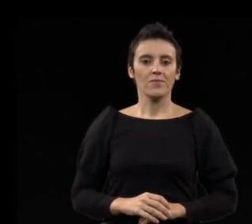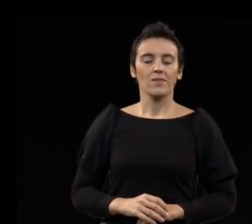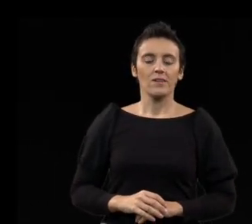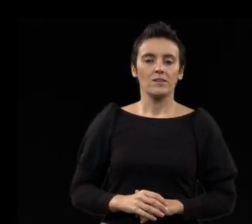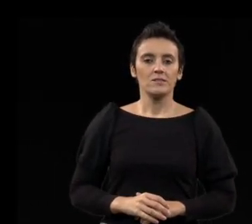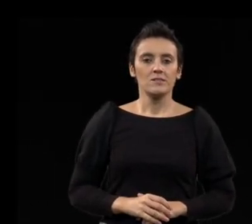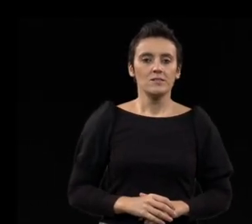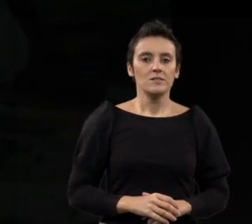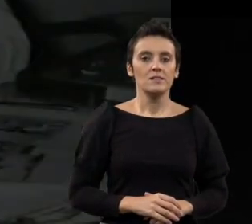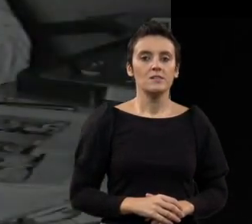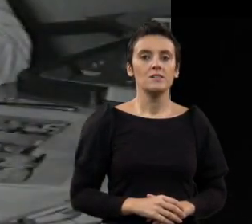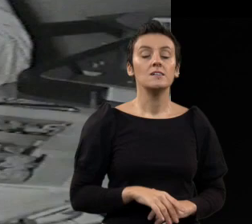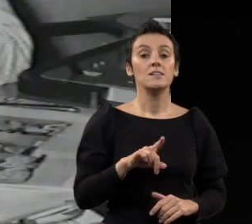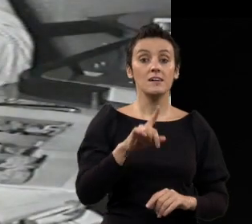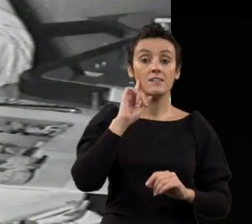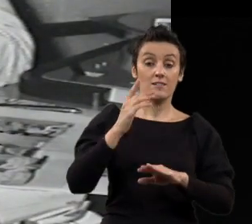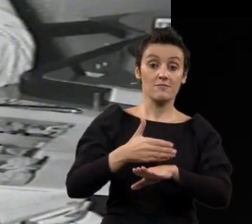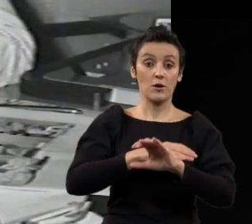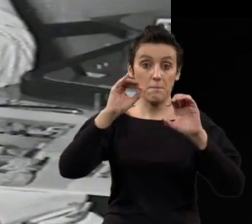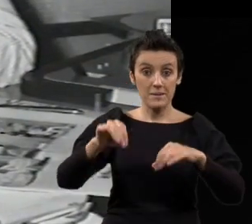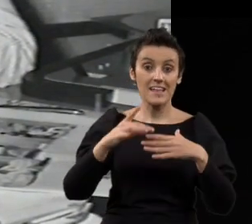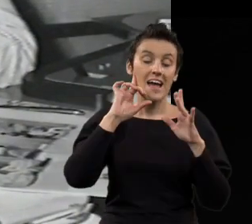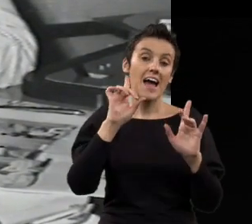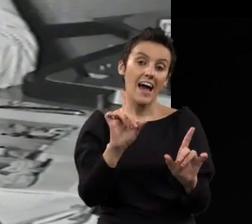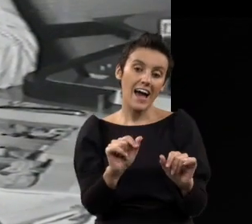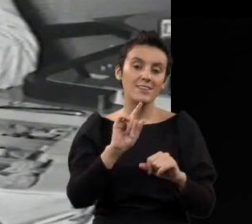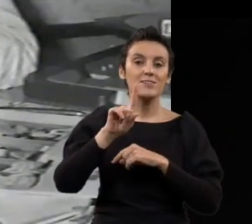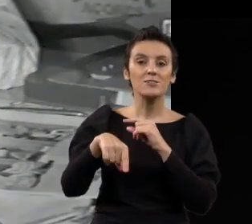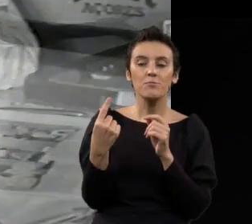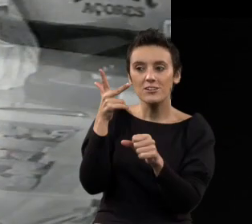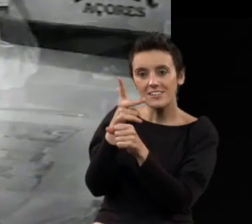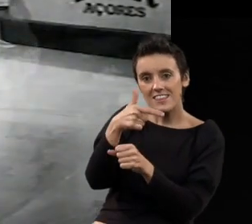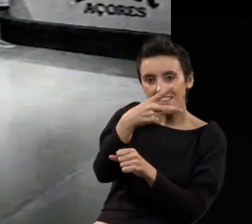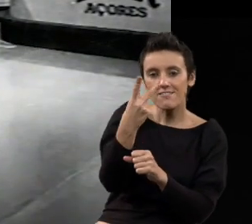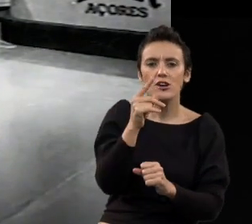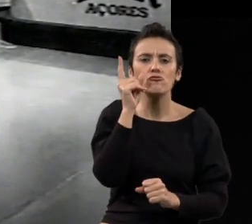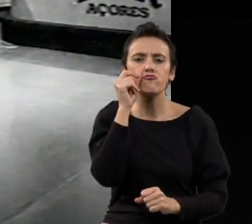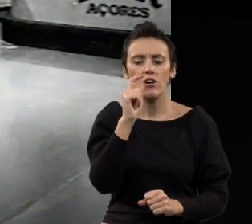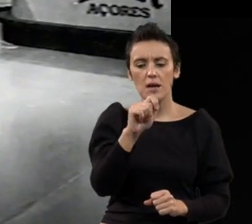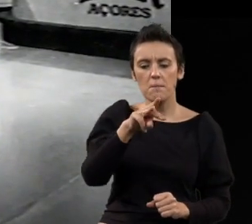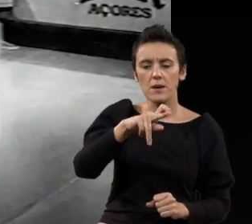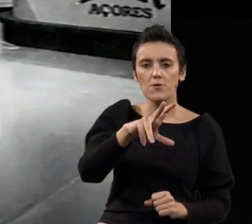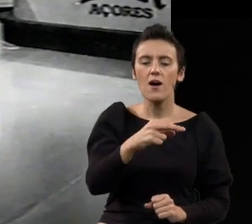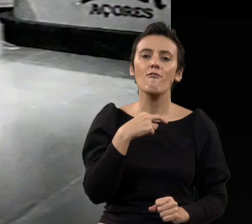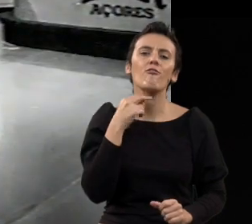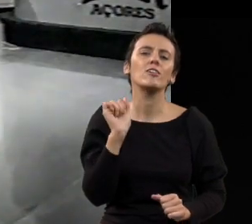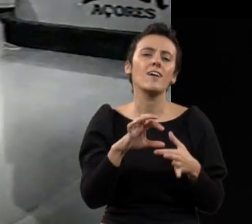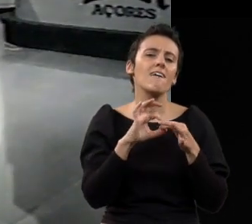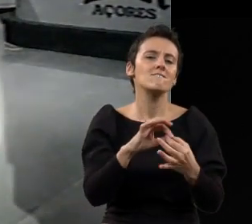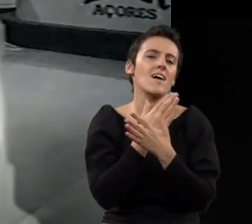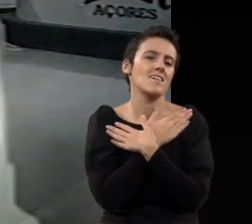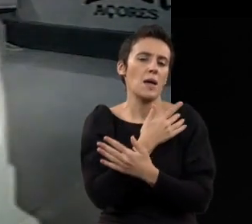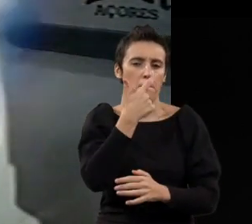Primeiro na rádio, depois na Caixinha Mágica, Emanuel Raposo foi voz amiga de milhares de açorianos durante 30 anos.